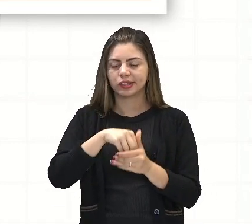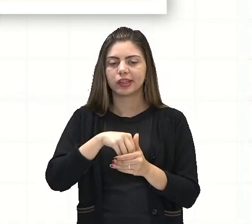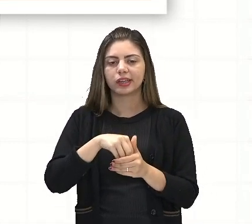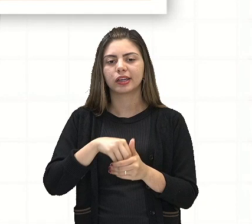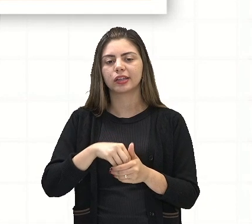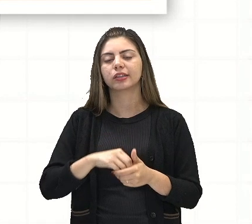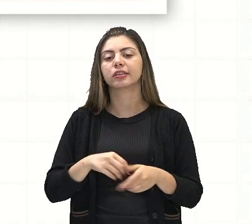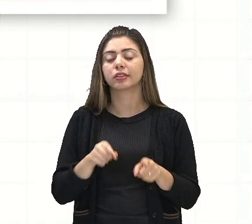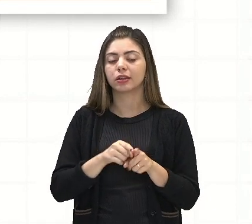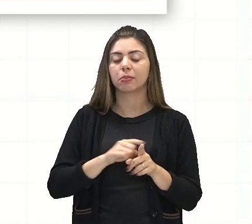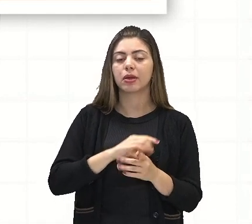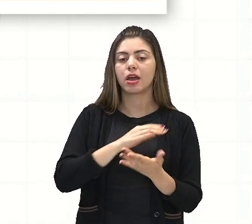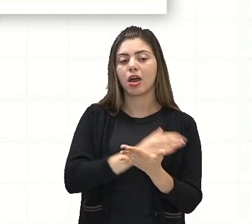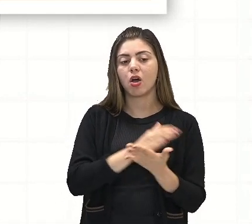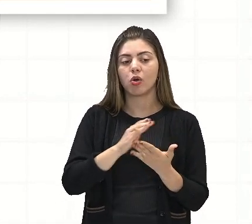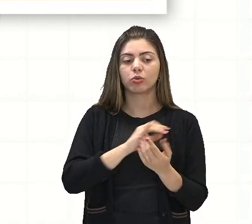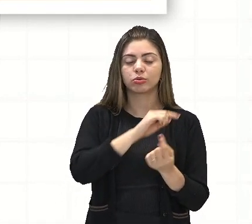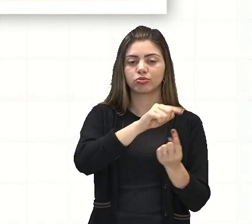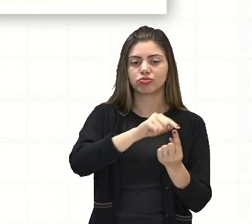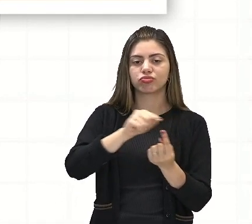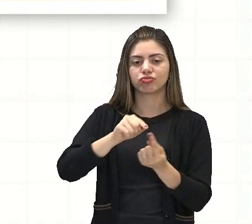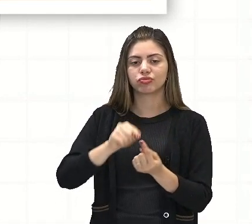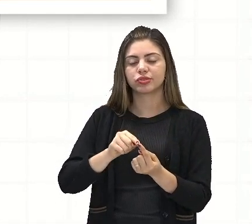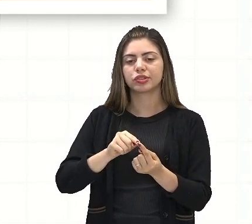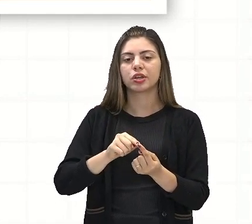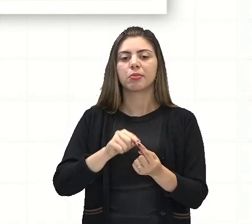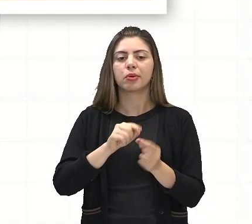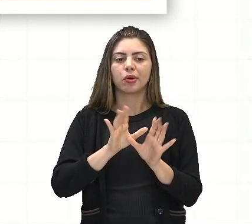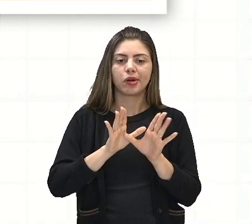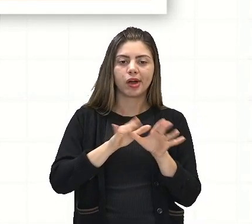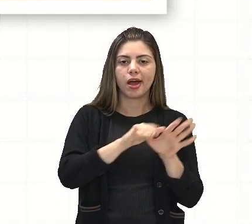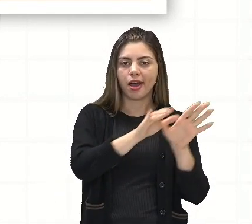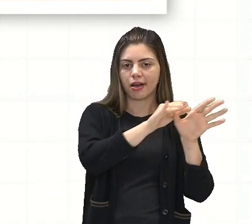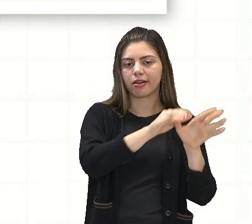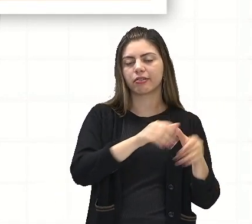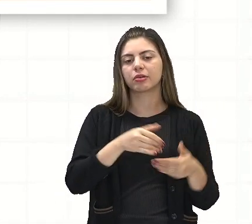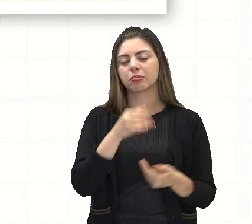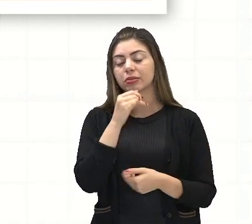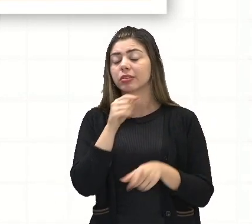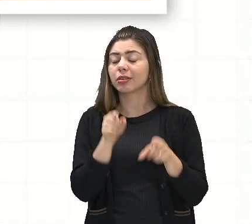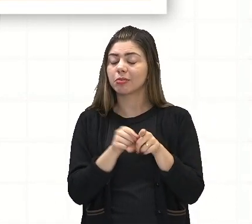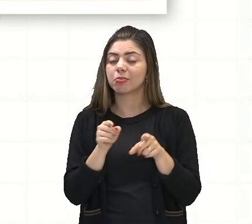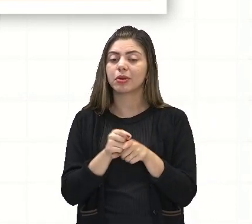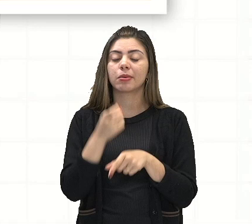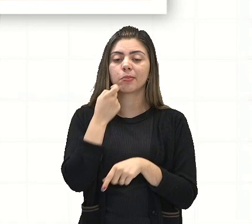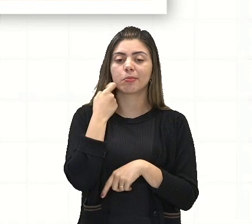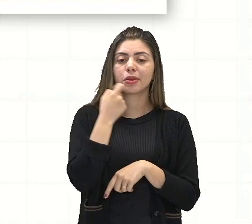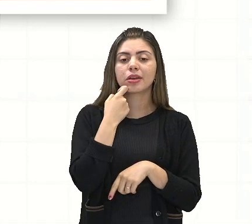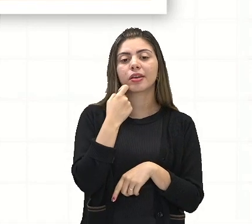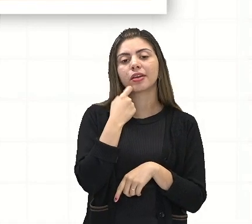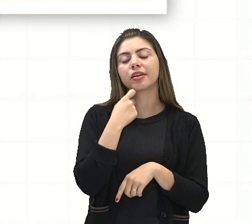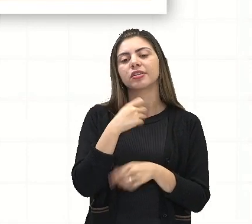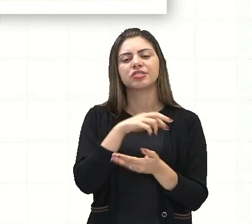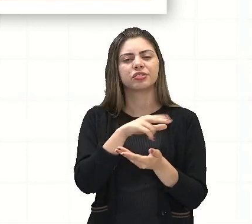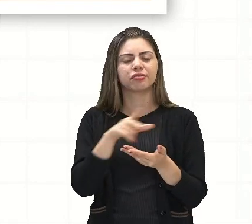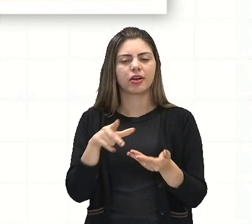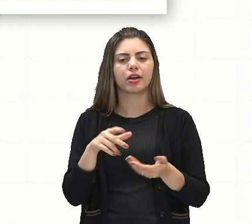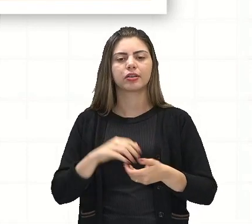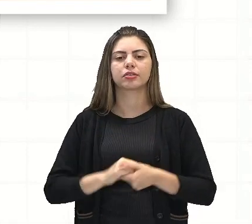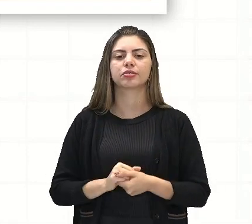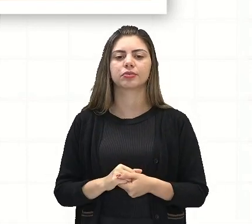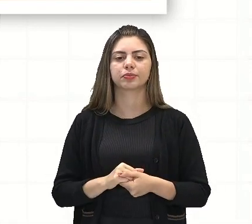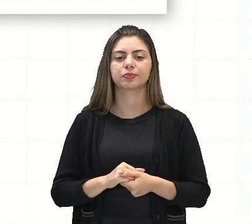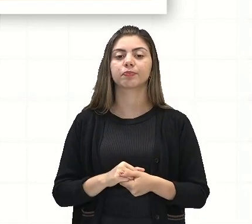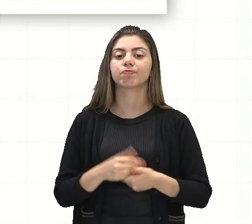alguns tipos de aves, né, que vai aproveitar aquela área ali para se alimentar, como também de peixes, né, e de alguns mamíferos. E na mata